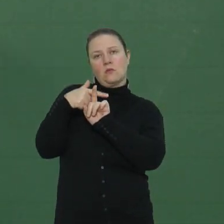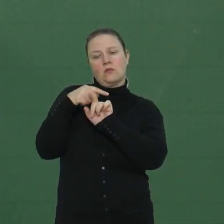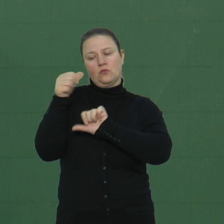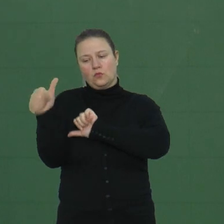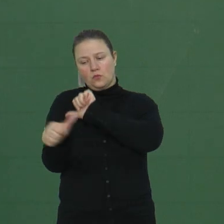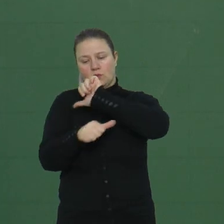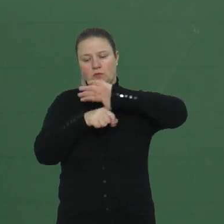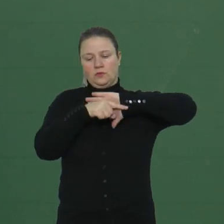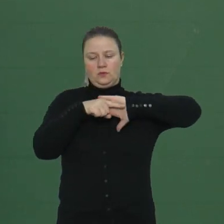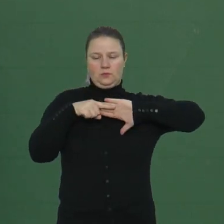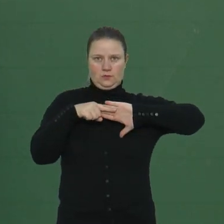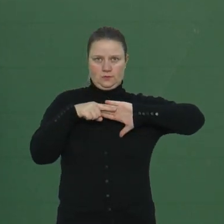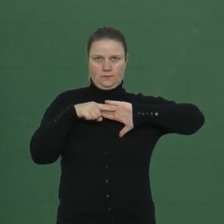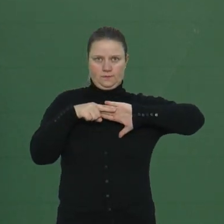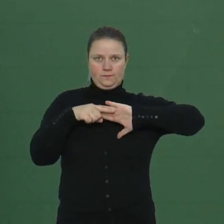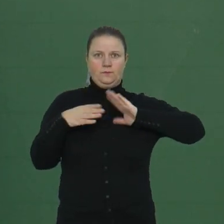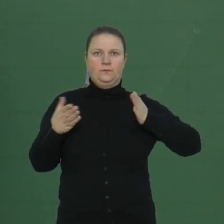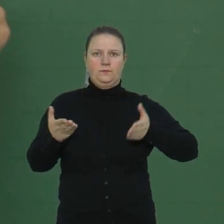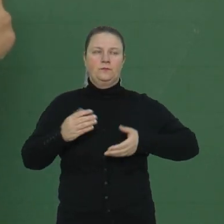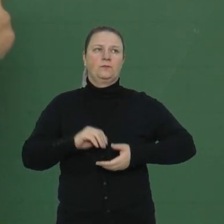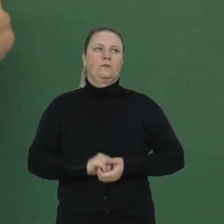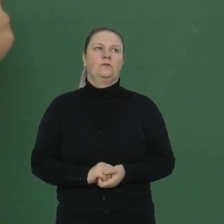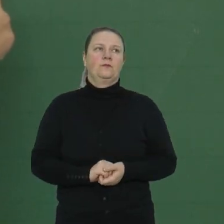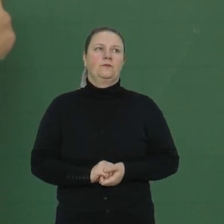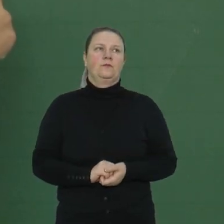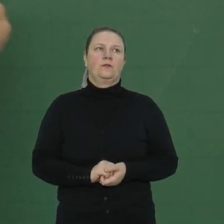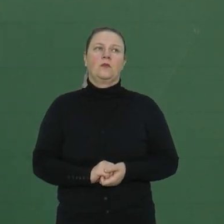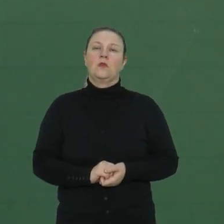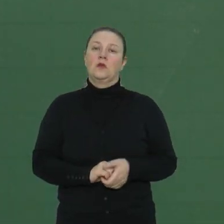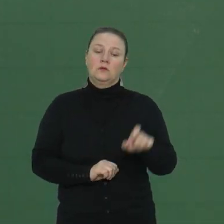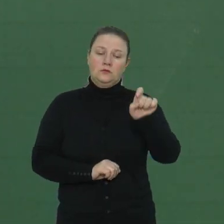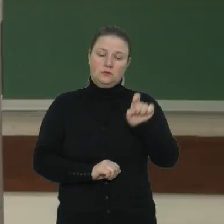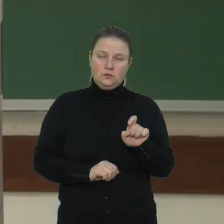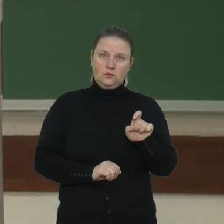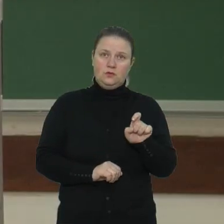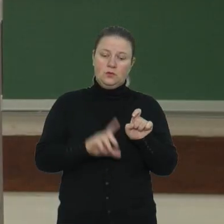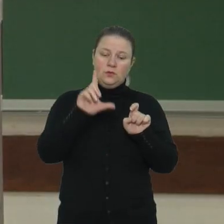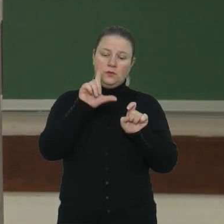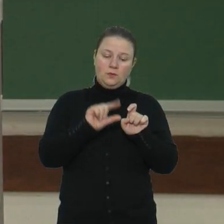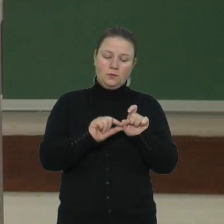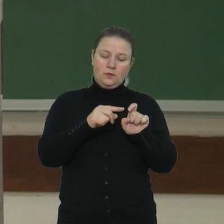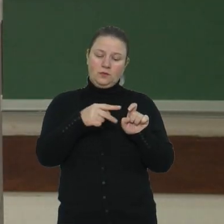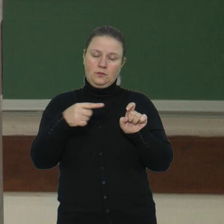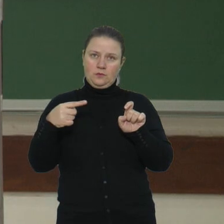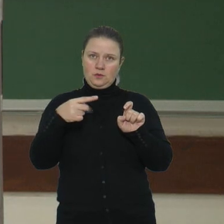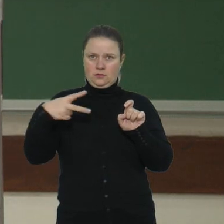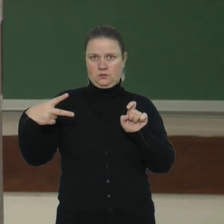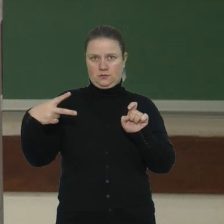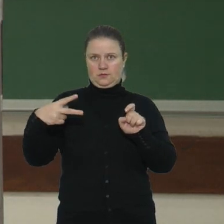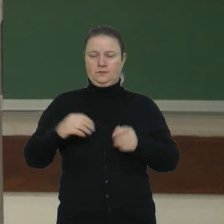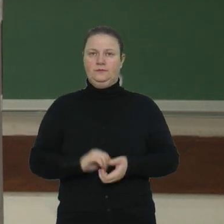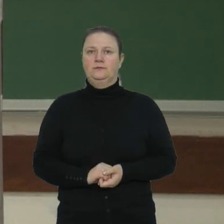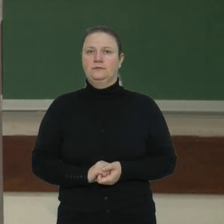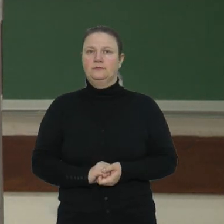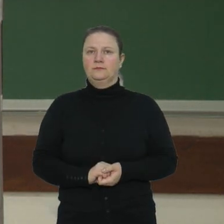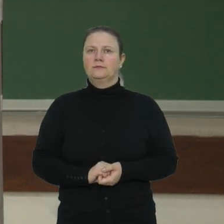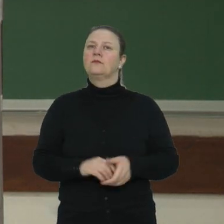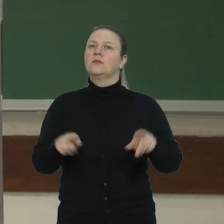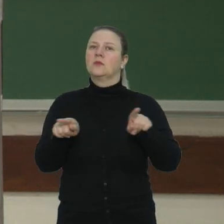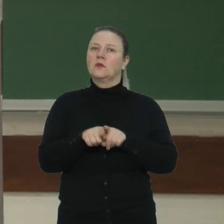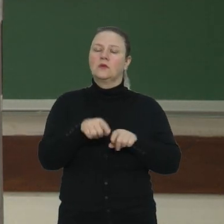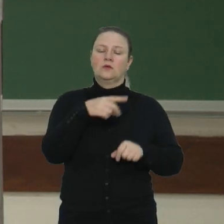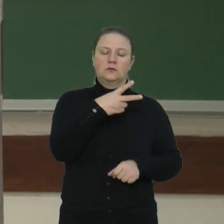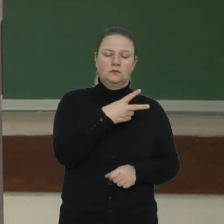resolução, que é o quê? X tem que ser menor que o menos 2. A segunda resolução, mais ou menos da mesma forma, né?